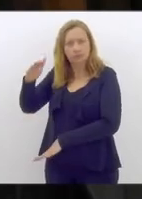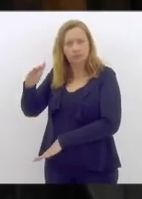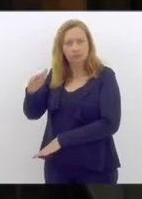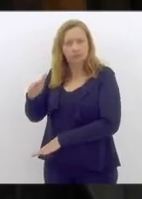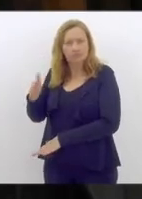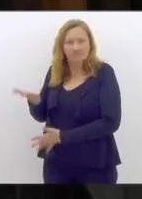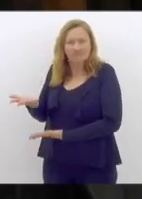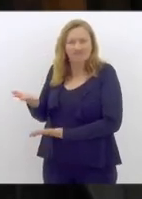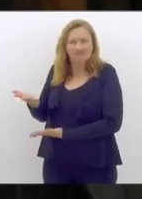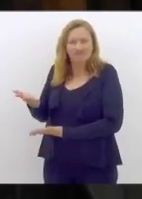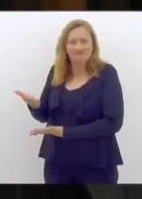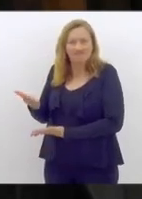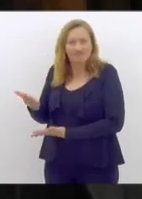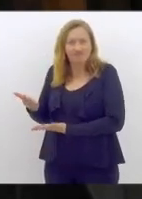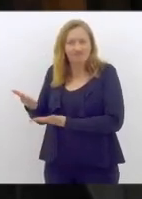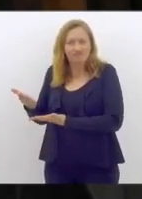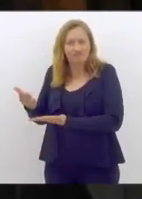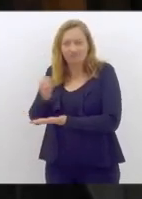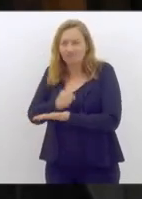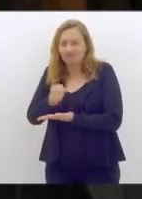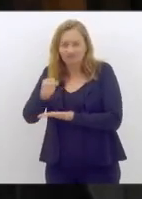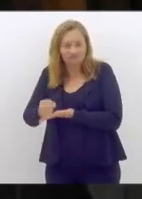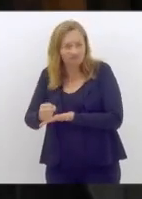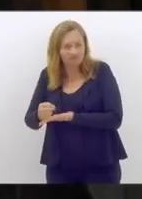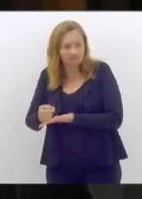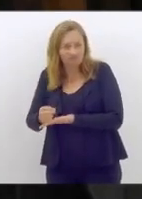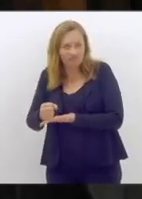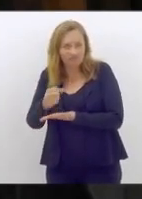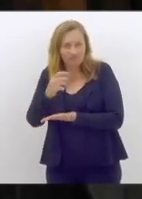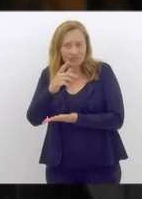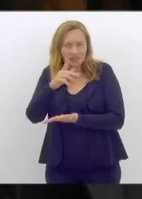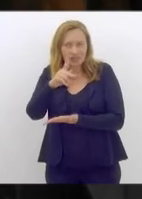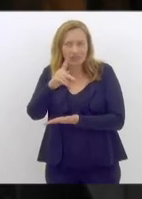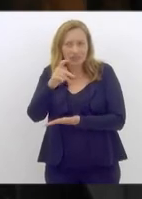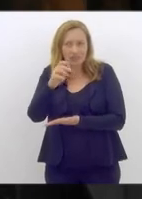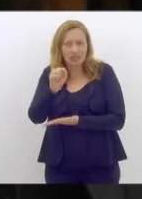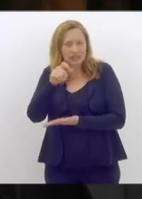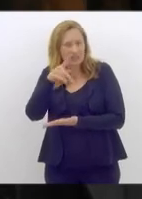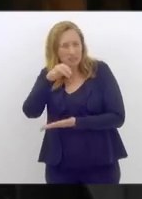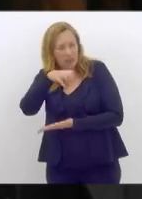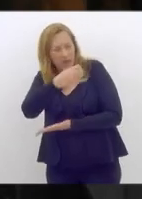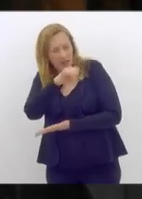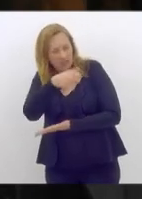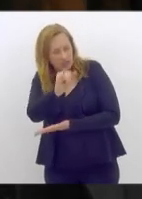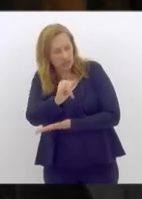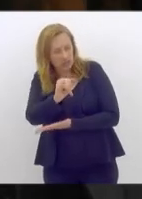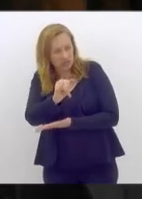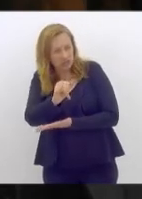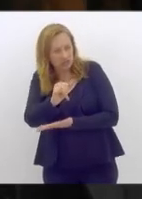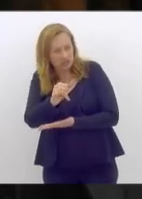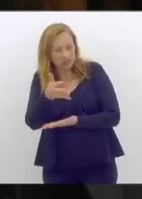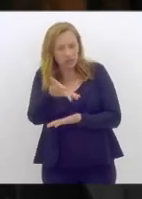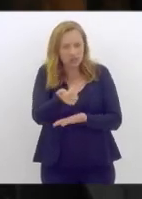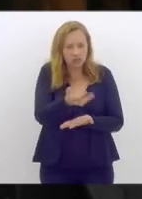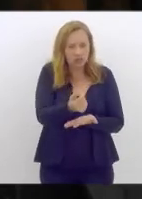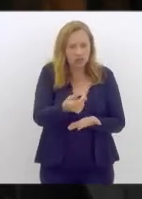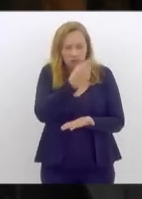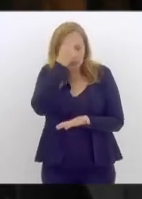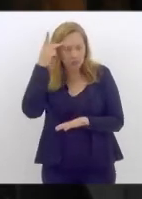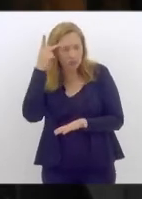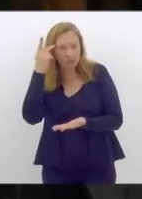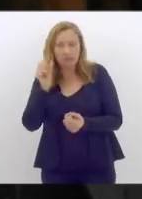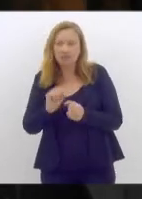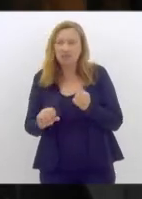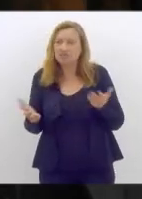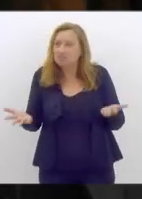delegar se perde para contratar terceiros para fazer isso e não é um número que se